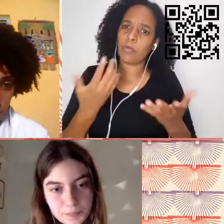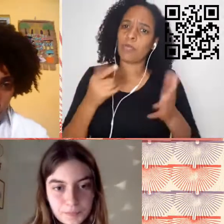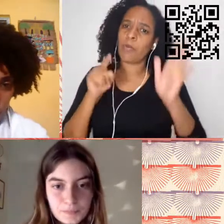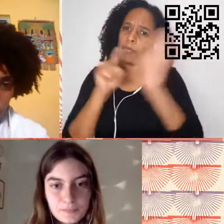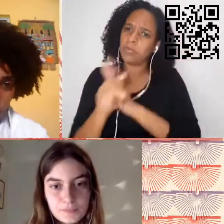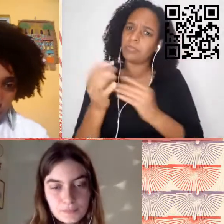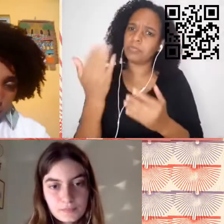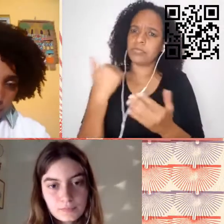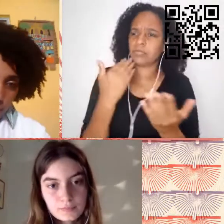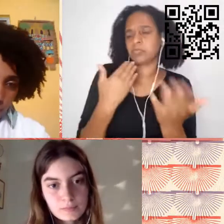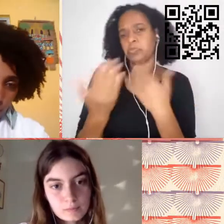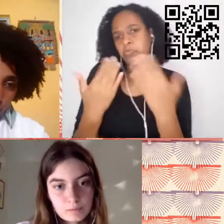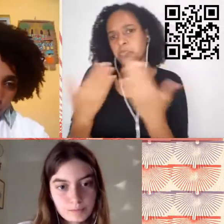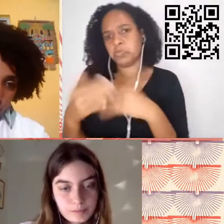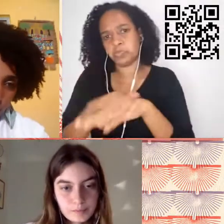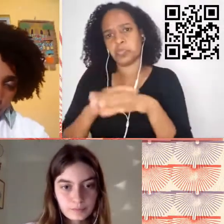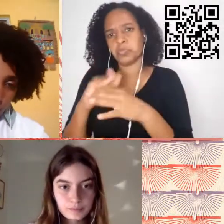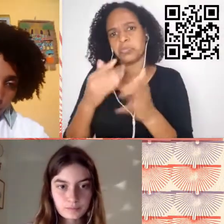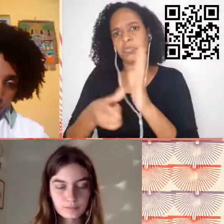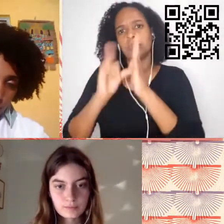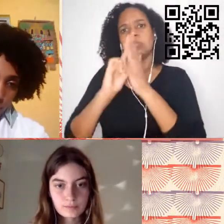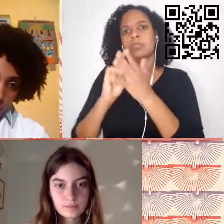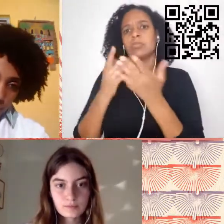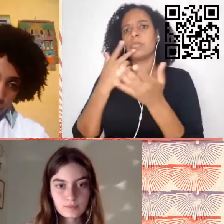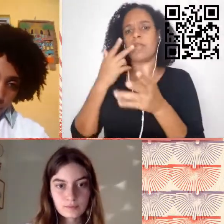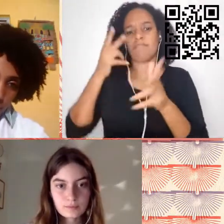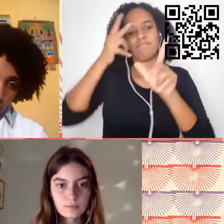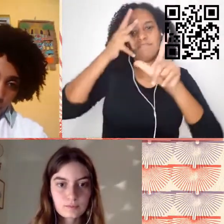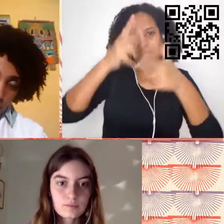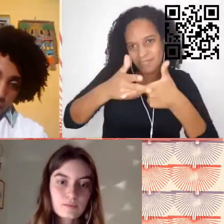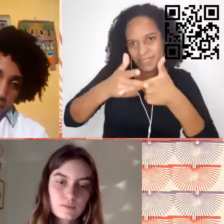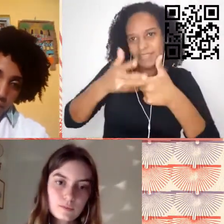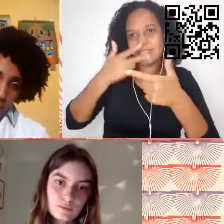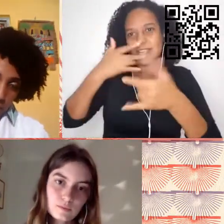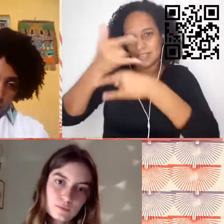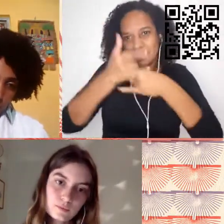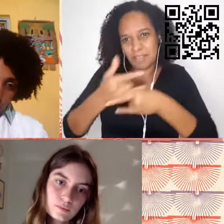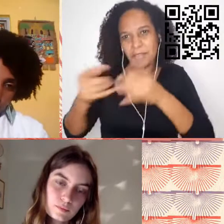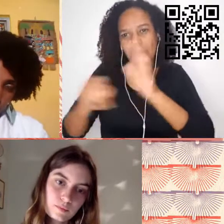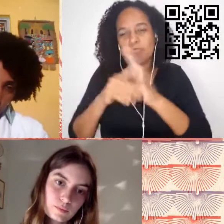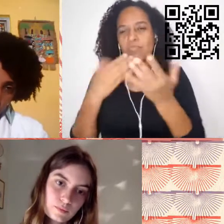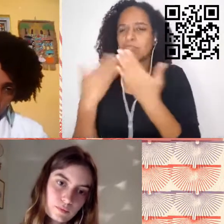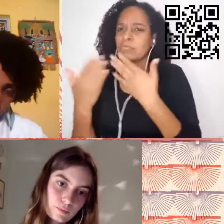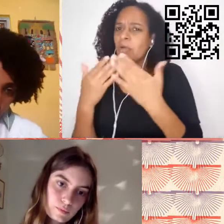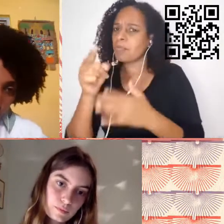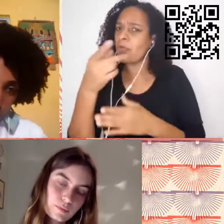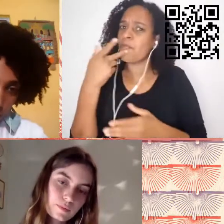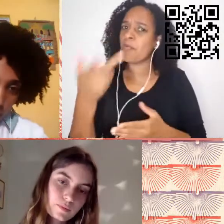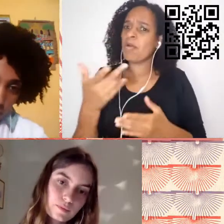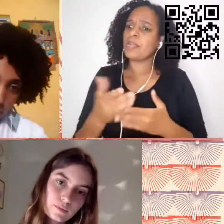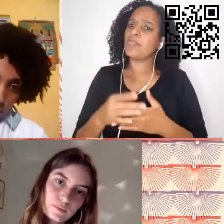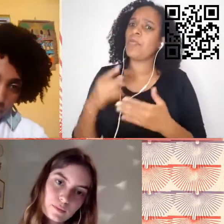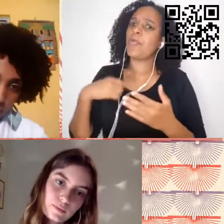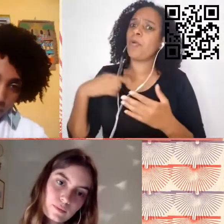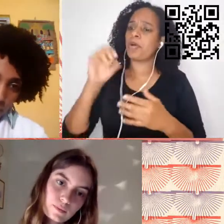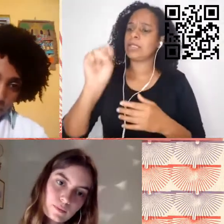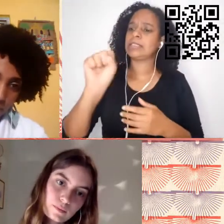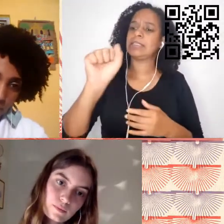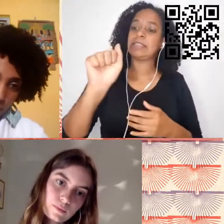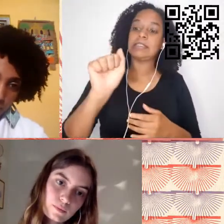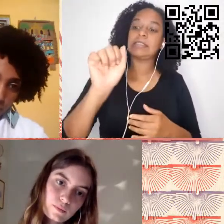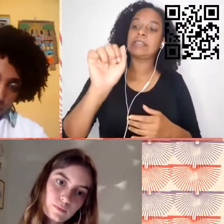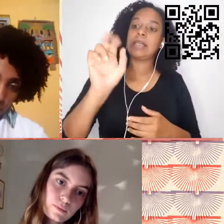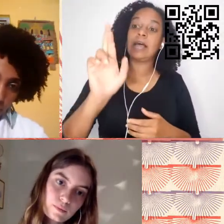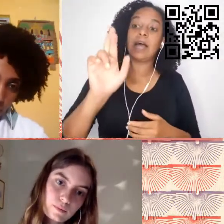teve um pouco antes da live, tudo, você comentou, né, que o Sarau das Pretas ele acontece em